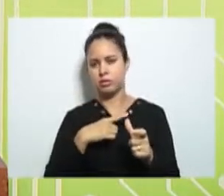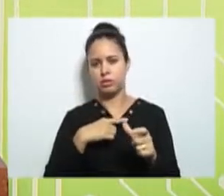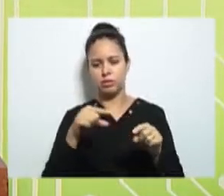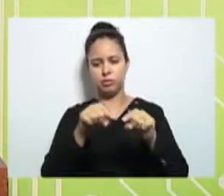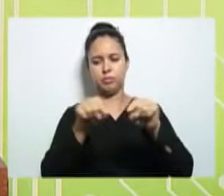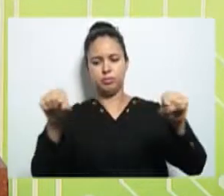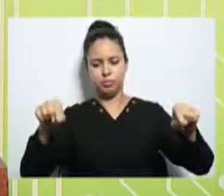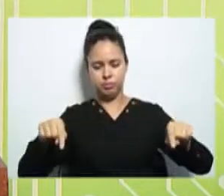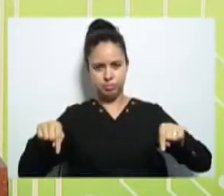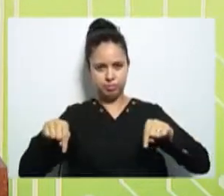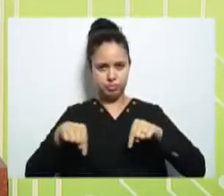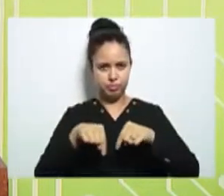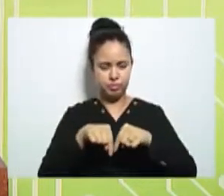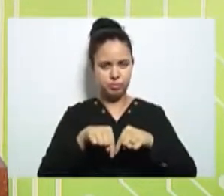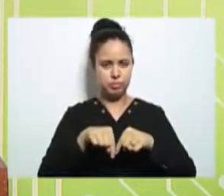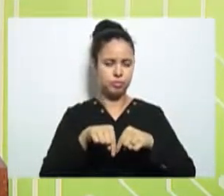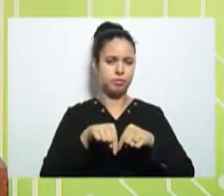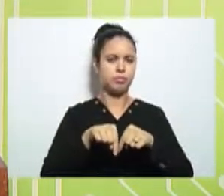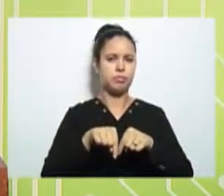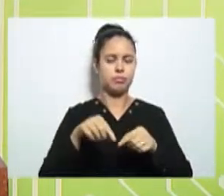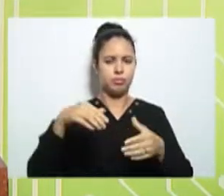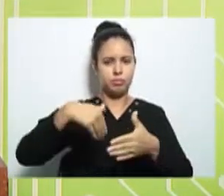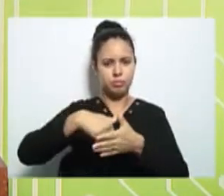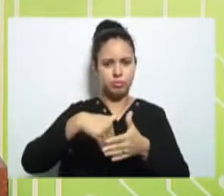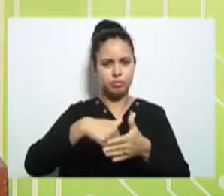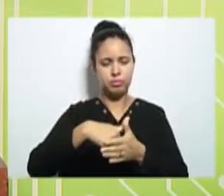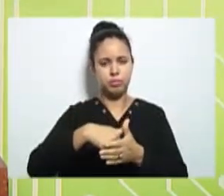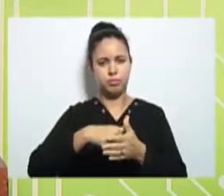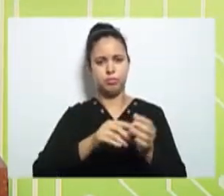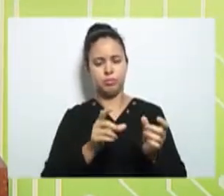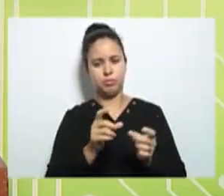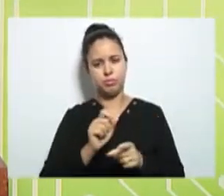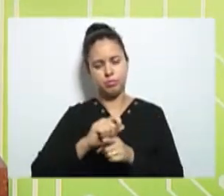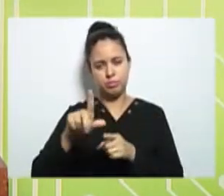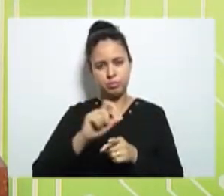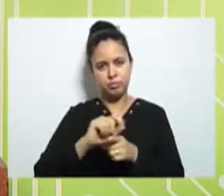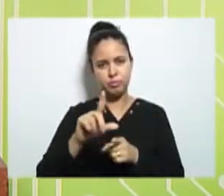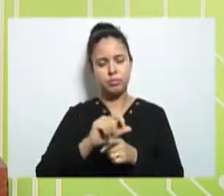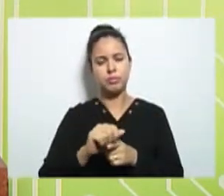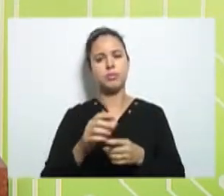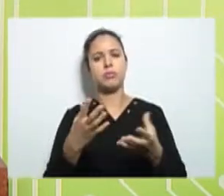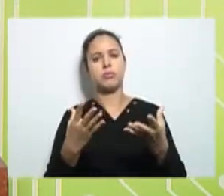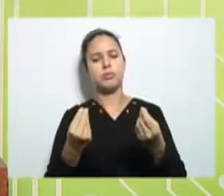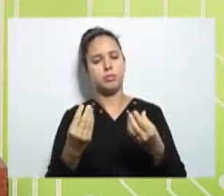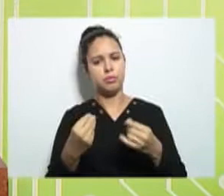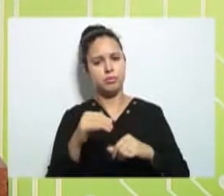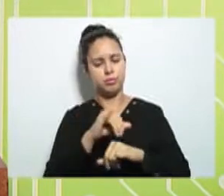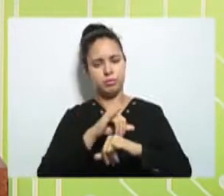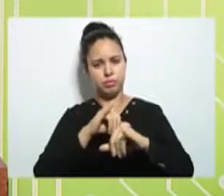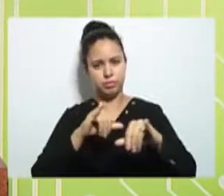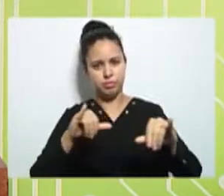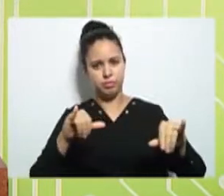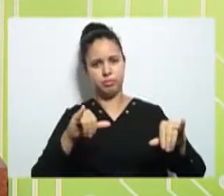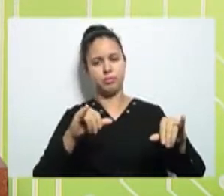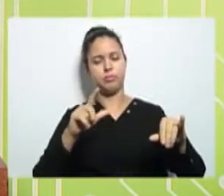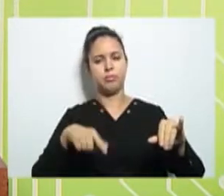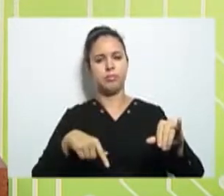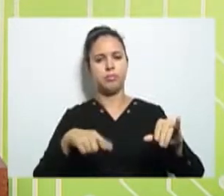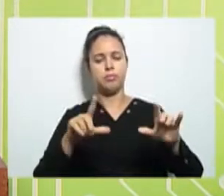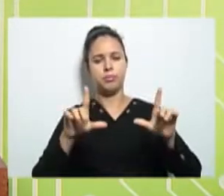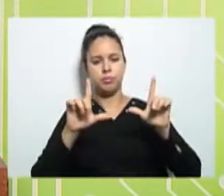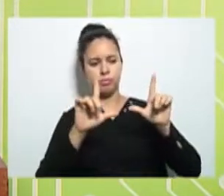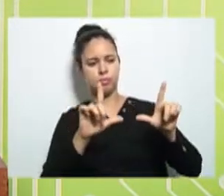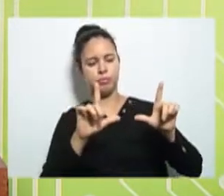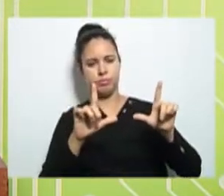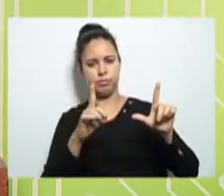aqueles que a gente aluga, né, para poder jogar. Então, assim, muita coisa, muita informação pode ser gerada através dessa imagem. E isso é